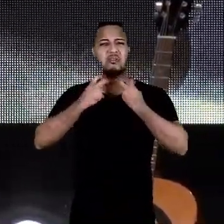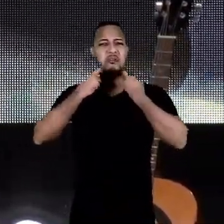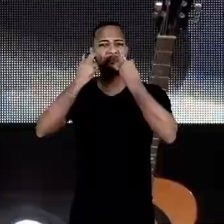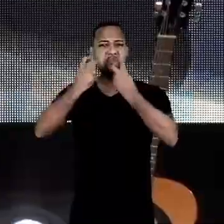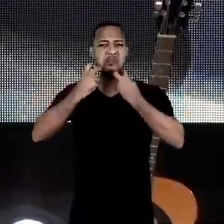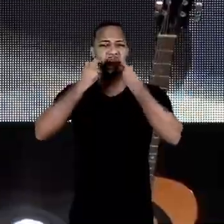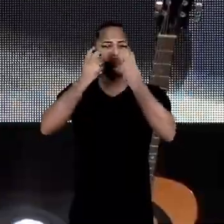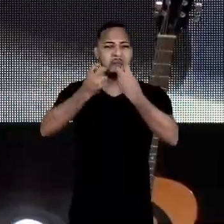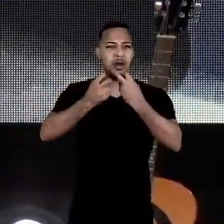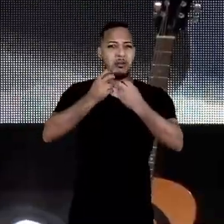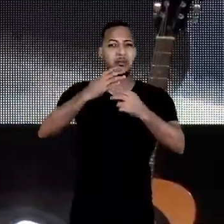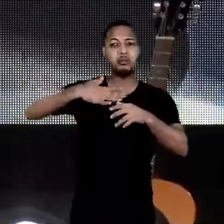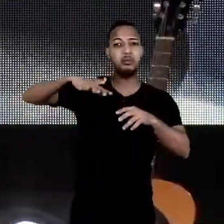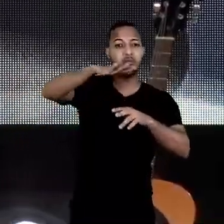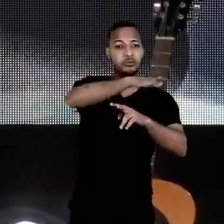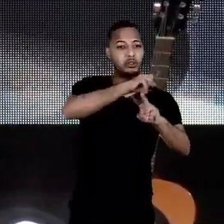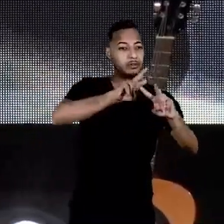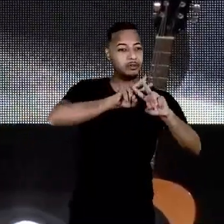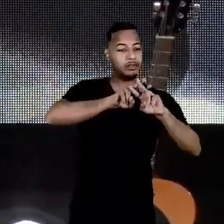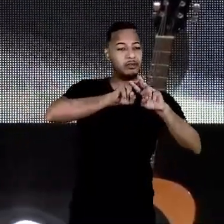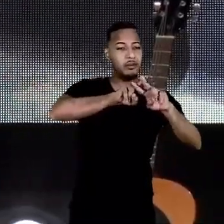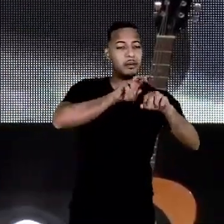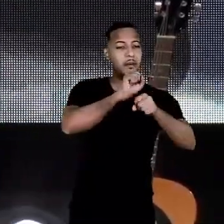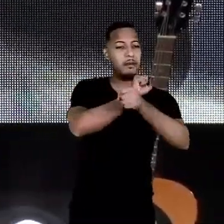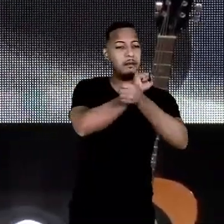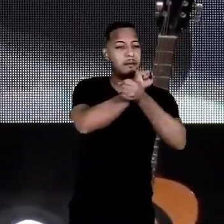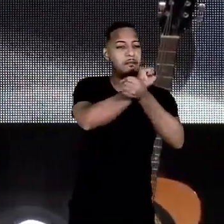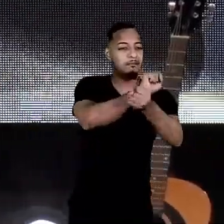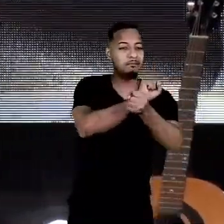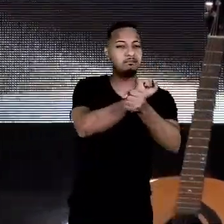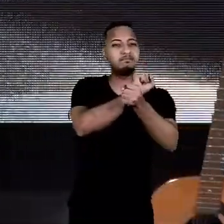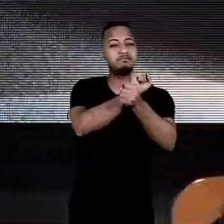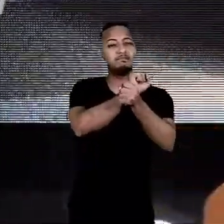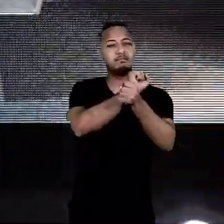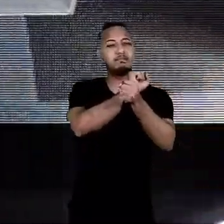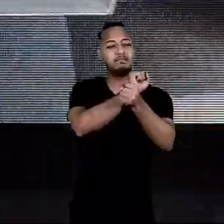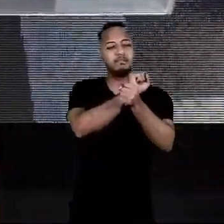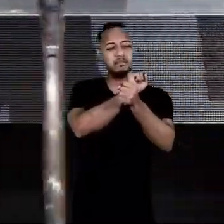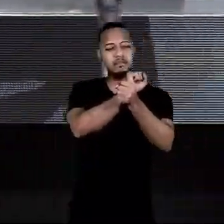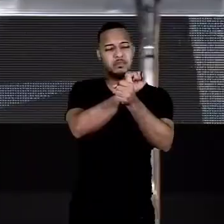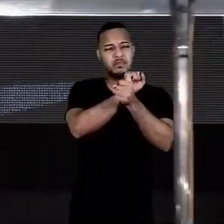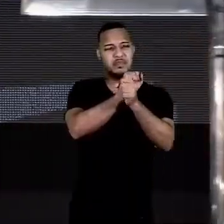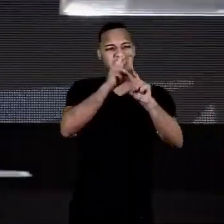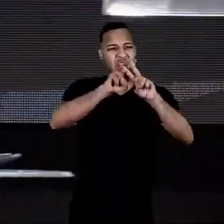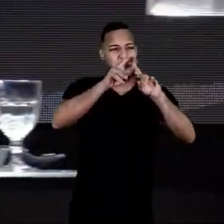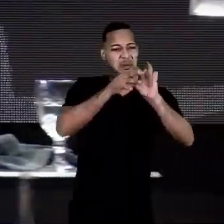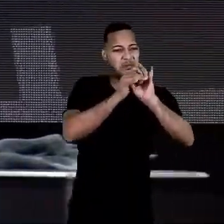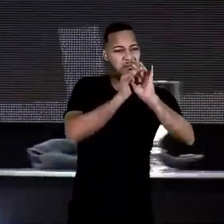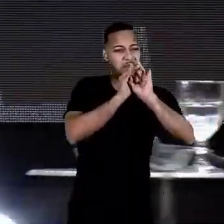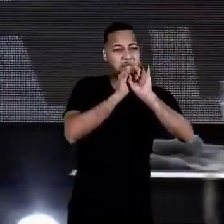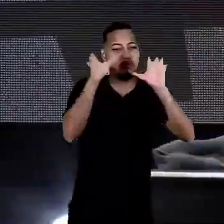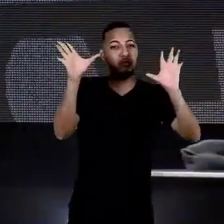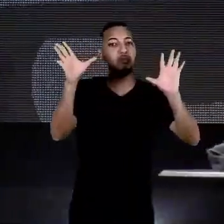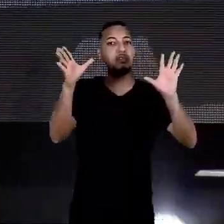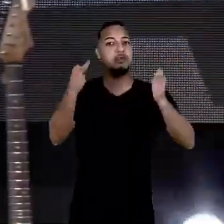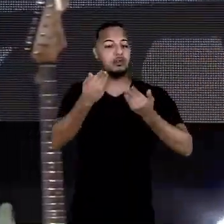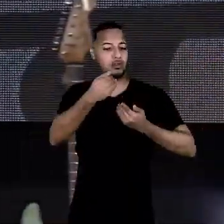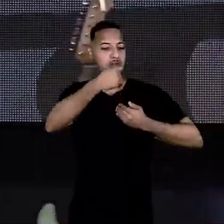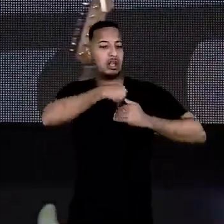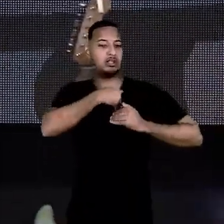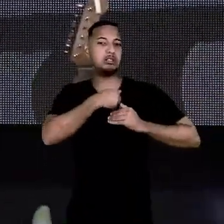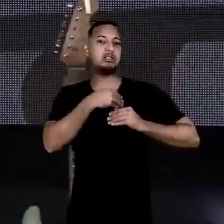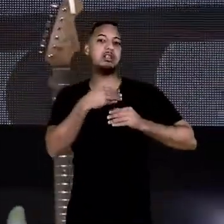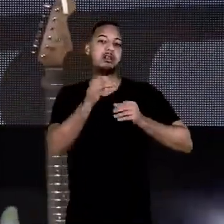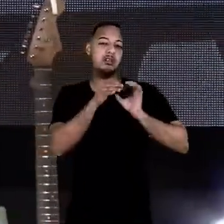estavam presas. Ou seja, a prisão do lado de fora libertou muita gente do lado de dentro, na prisão